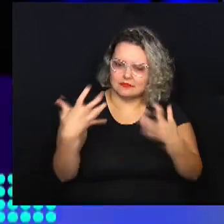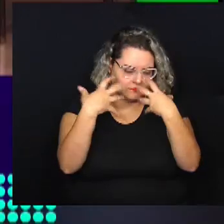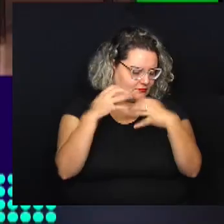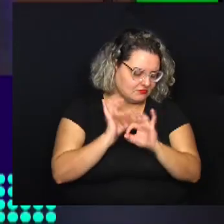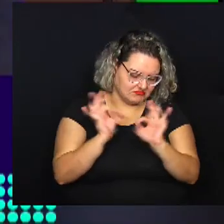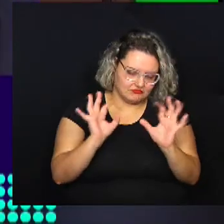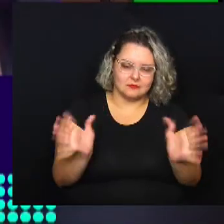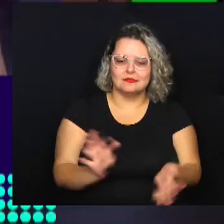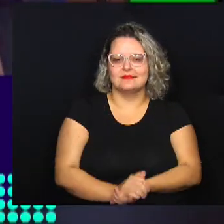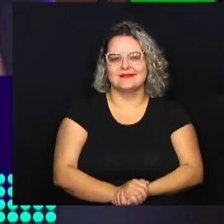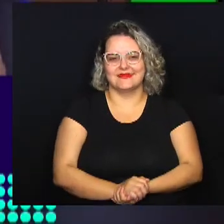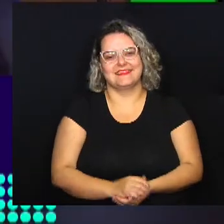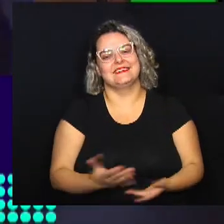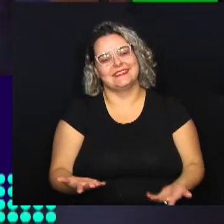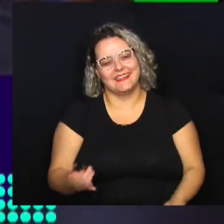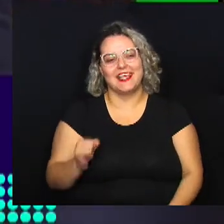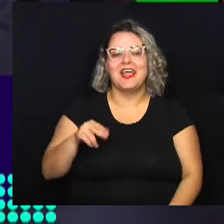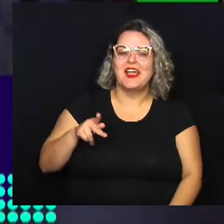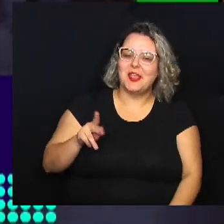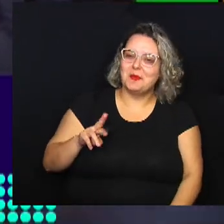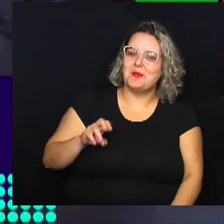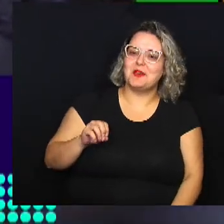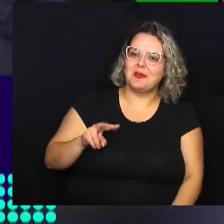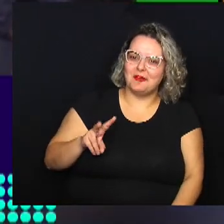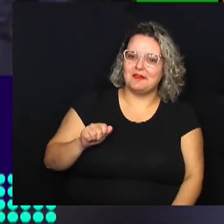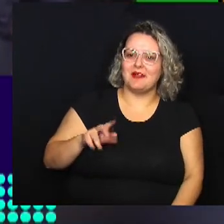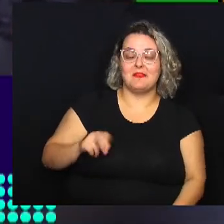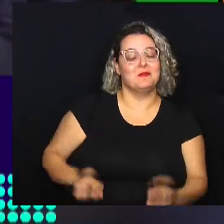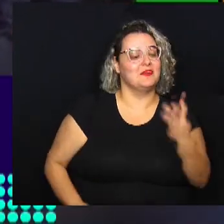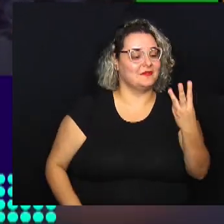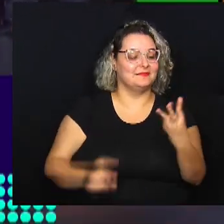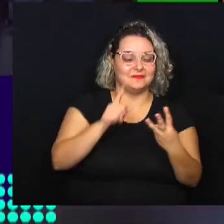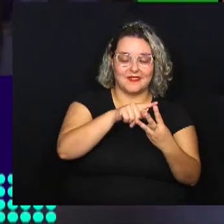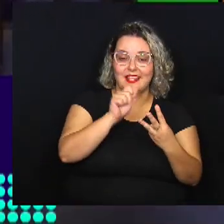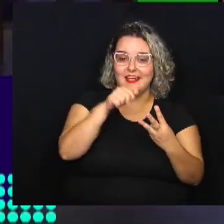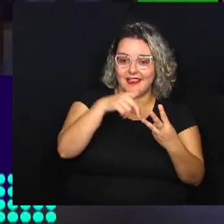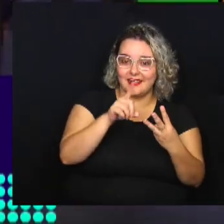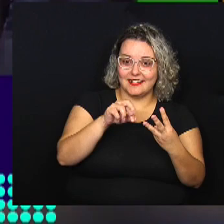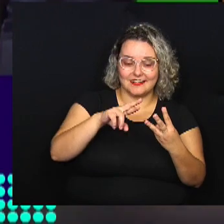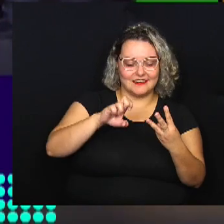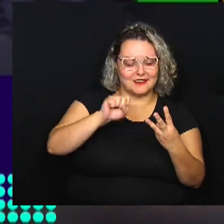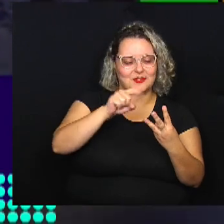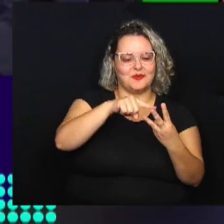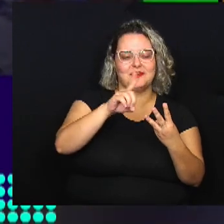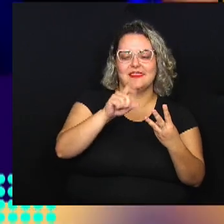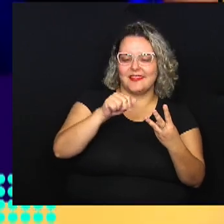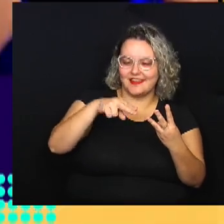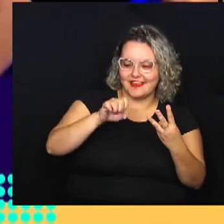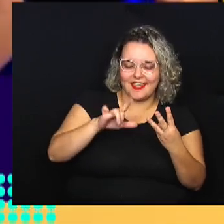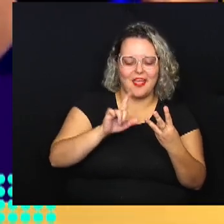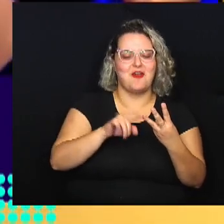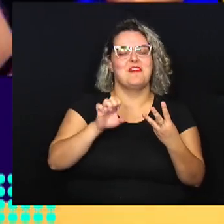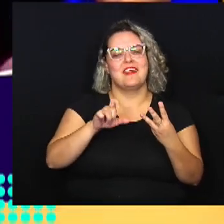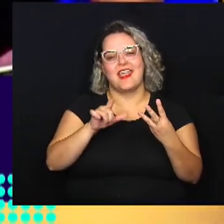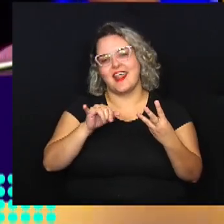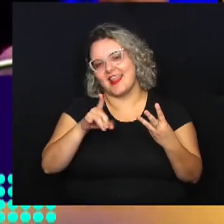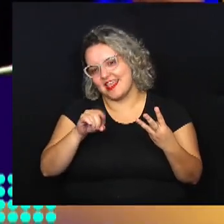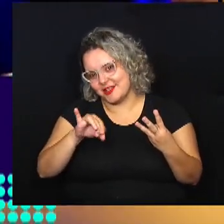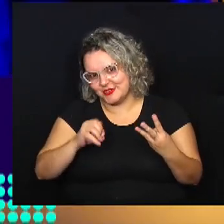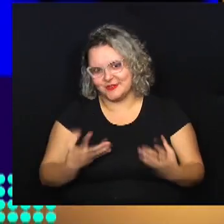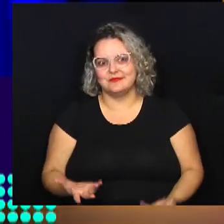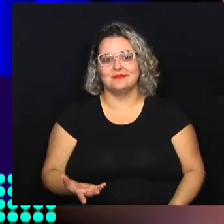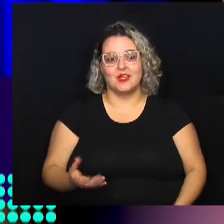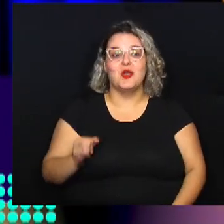sensibilidade. Improvável, criado pelo trio de humoristas Anderson Bizoc, Daniel Nascimento e Elídio Santana,